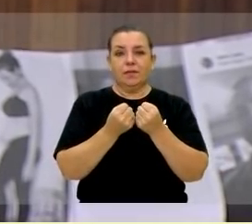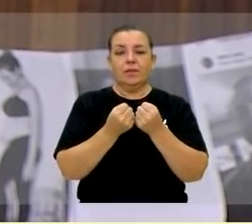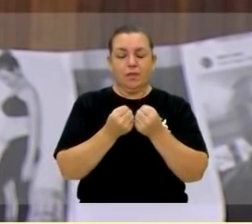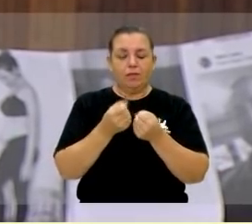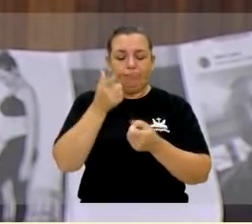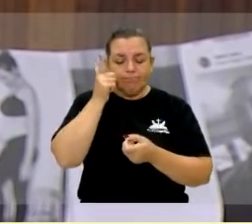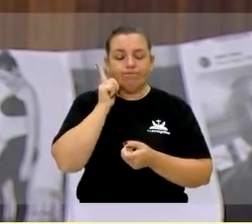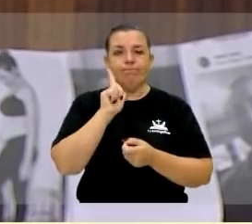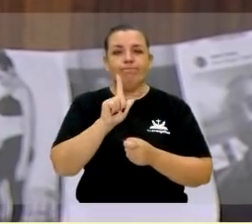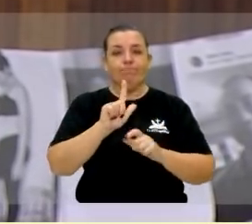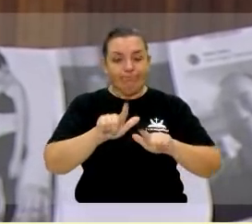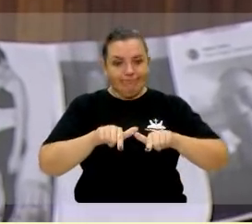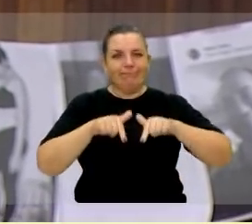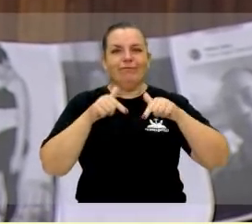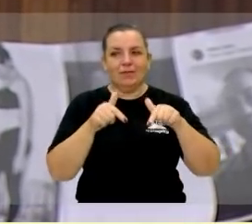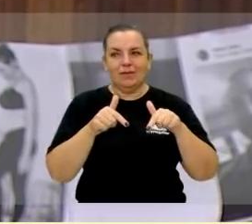vencê-los.